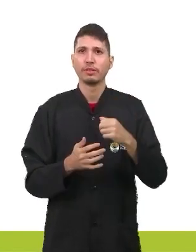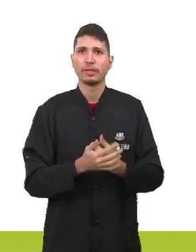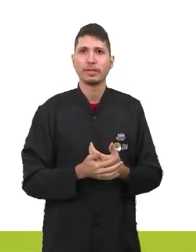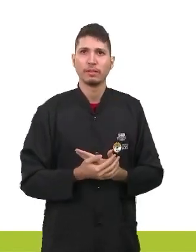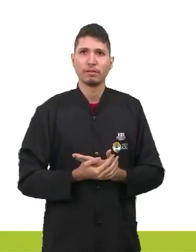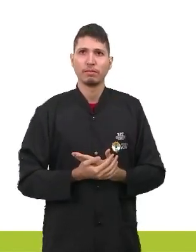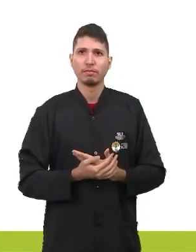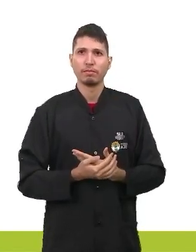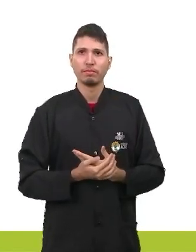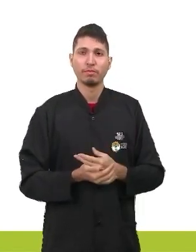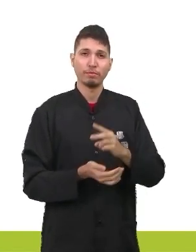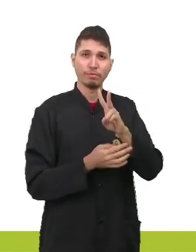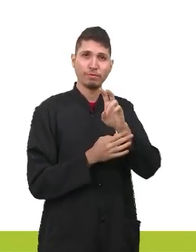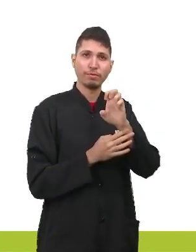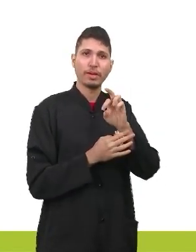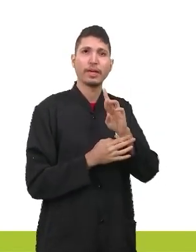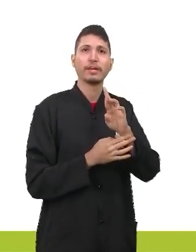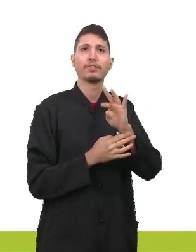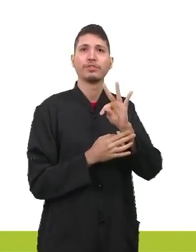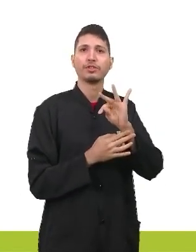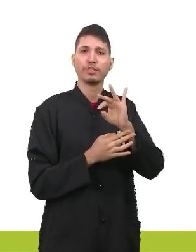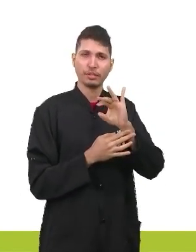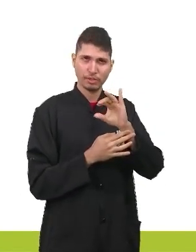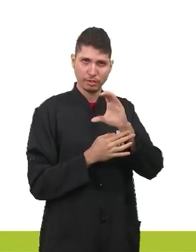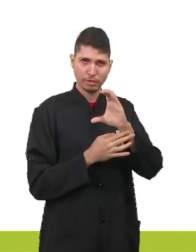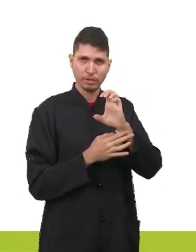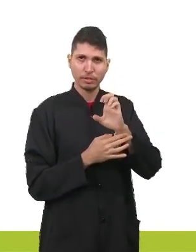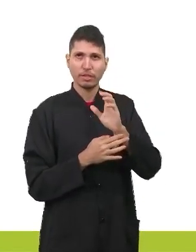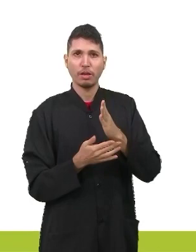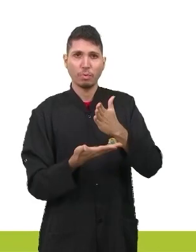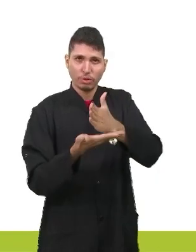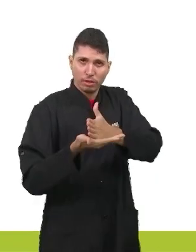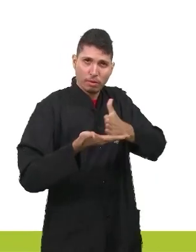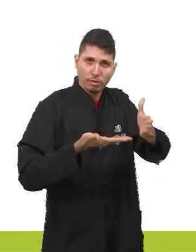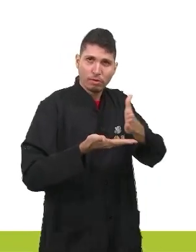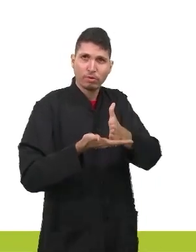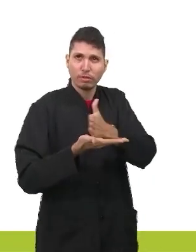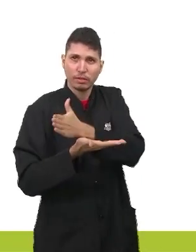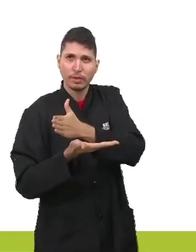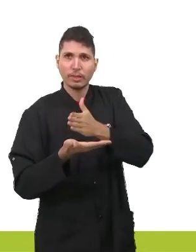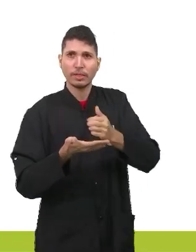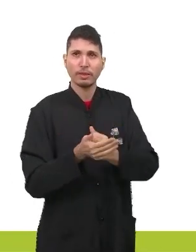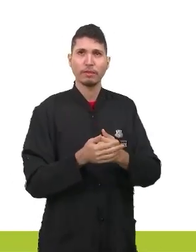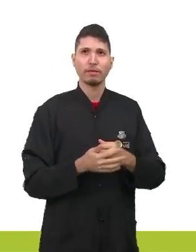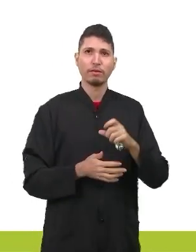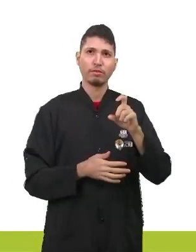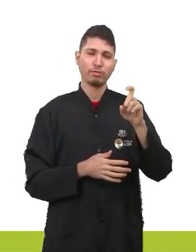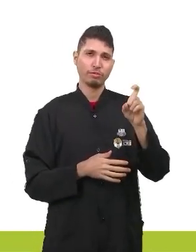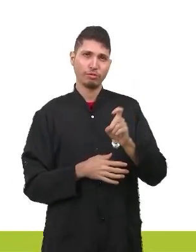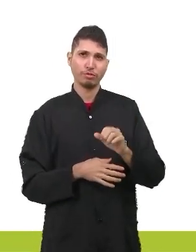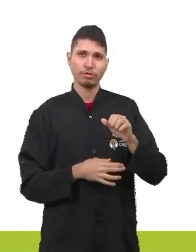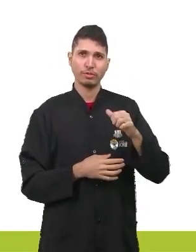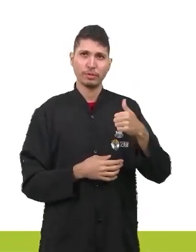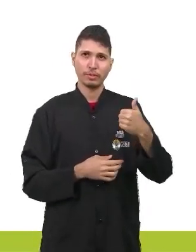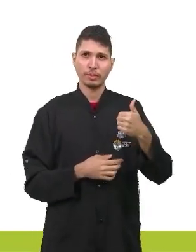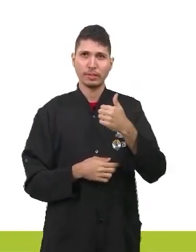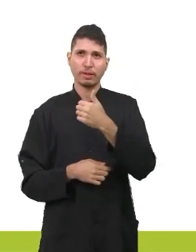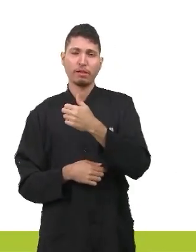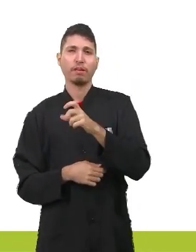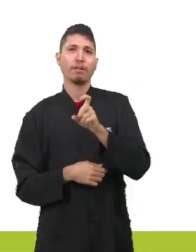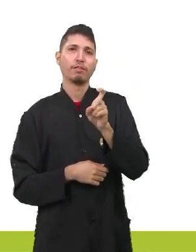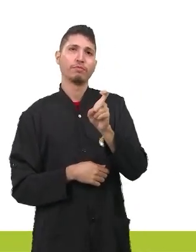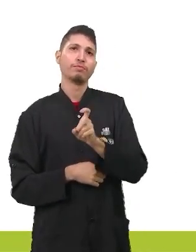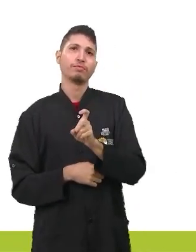da parábola, como eu já falei agora há pouco, é o que divide a parábola ao meio. Aqui é x', aqui é x duas linhas